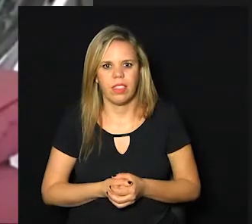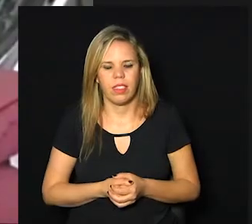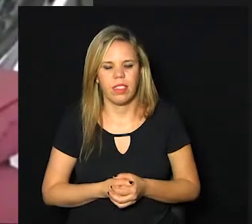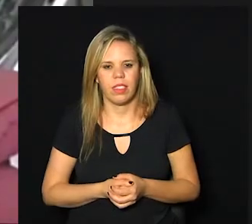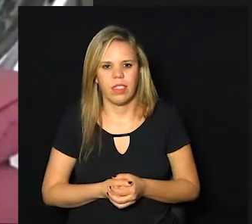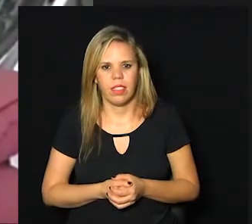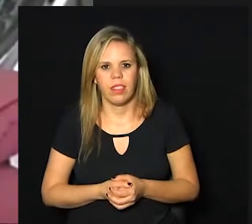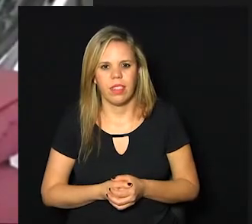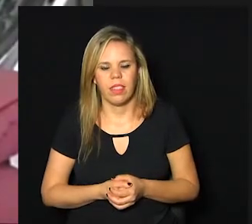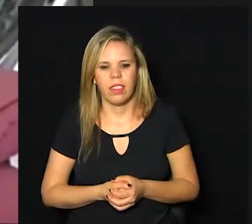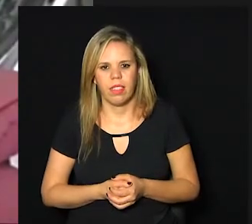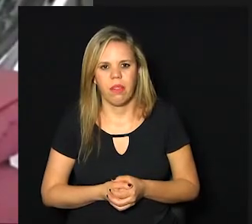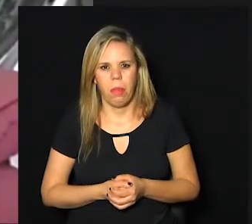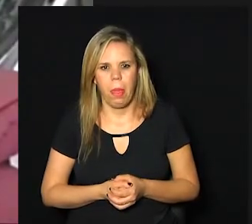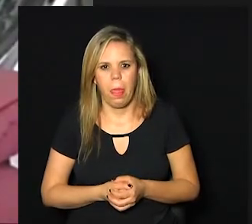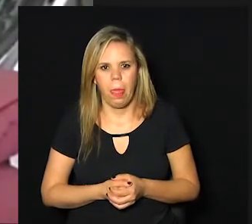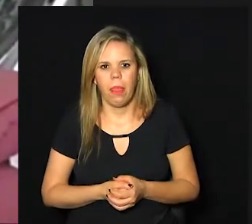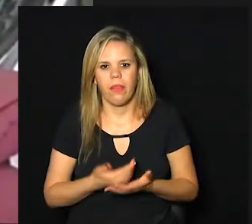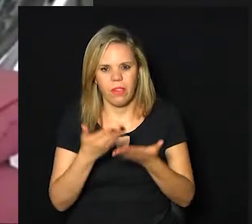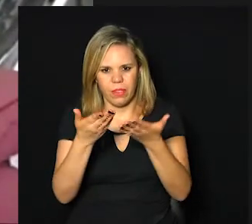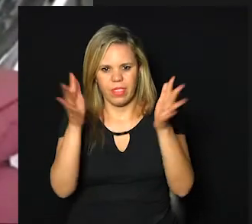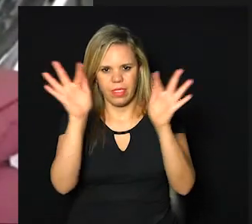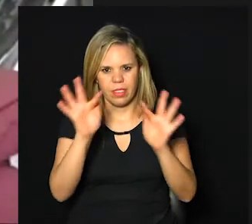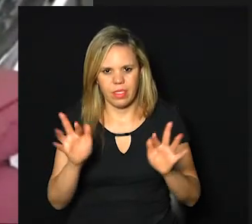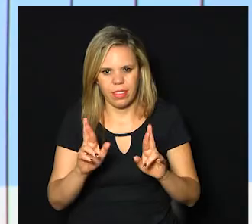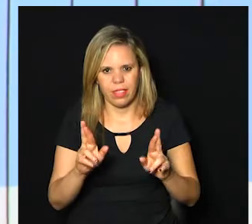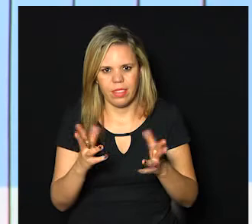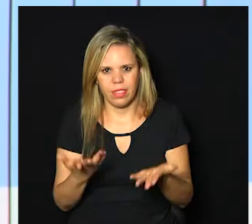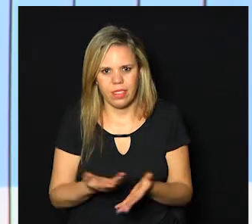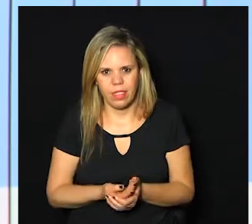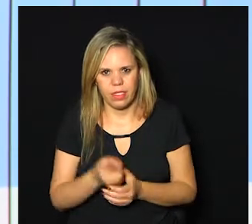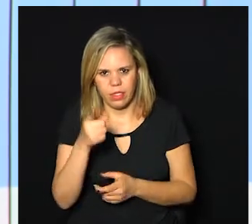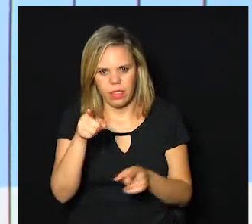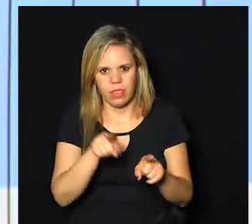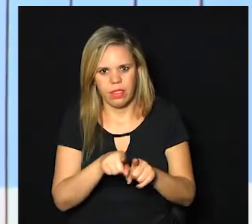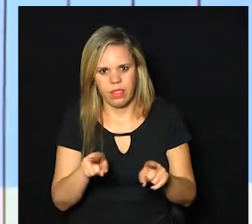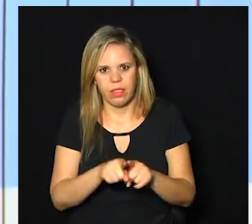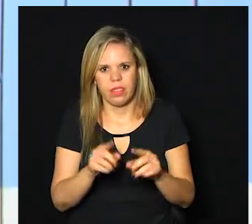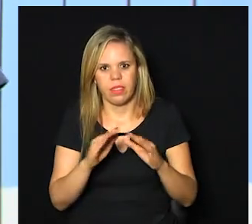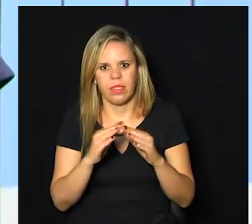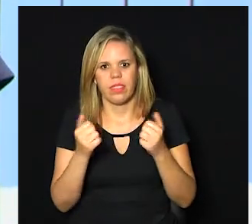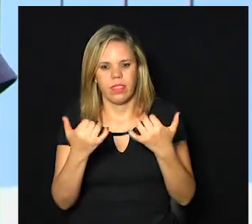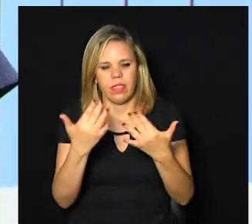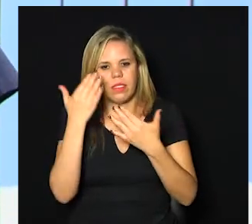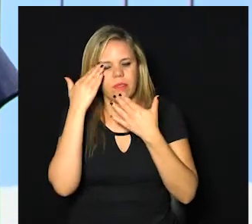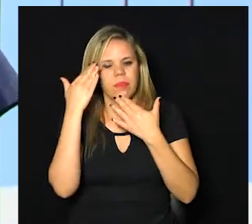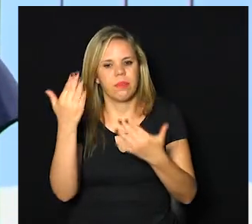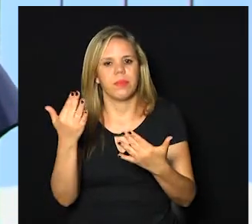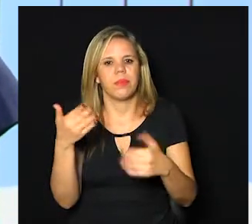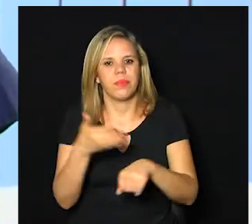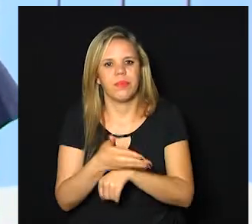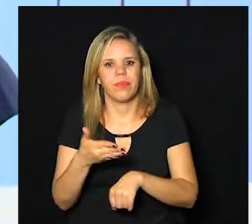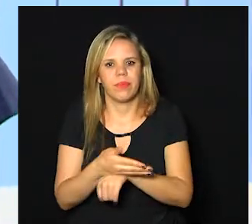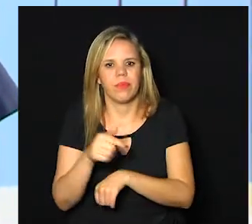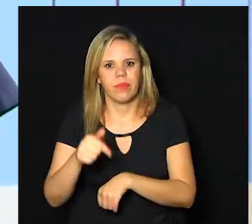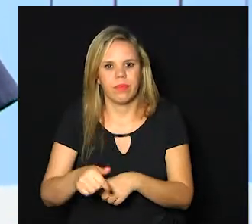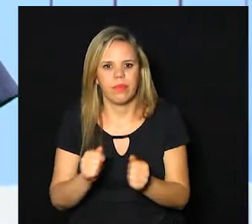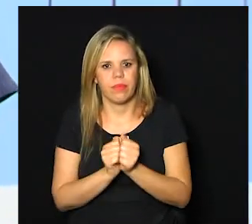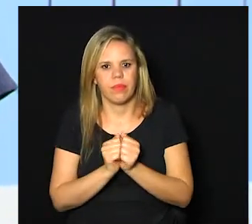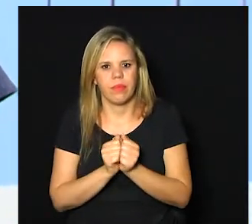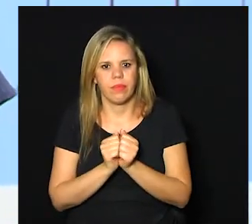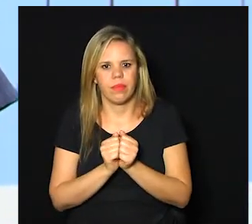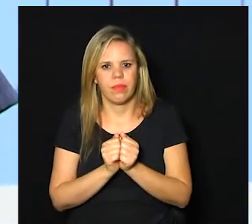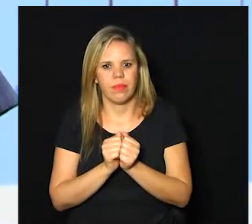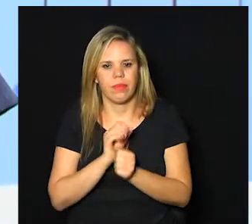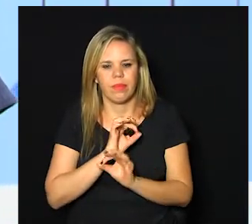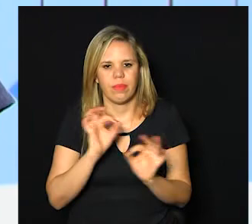falo sim. Tá certo. Obrigada. Seja muito feliz, viu, Estela? E você também que está em casa, muito obrigada por ter participado aqui comigo. Foi